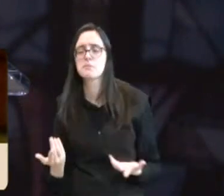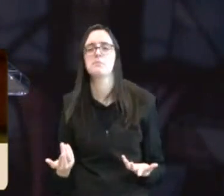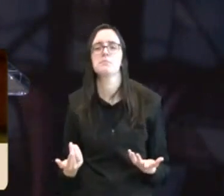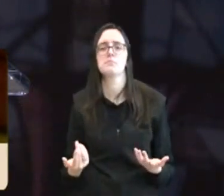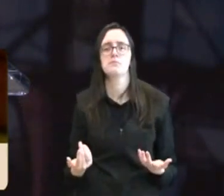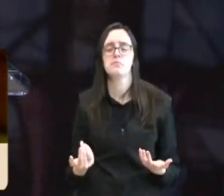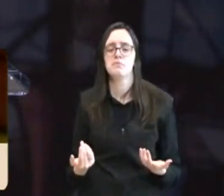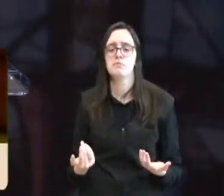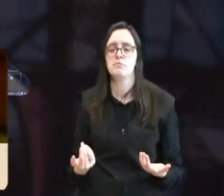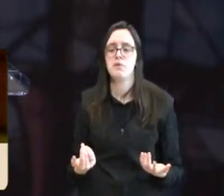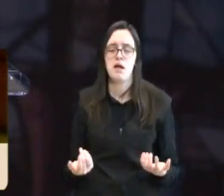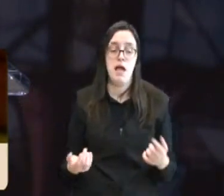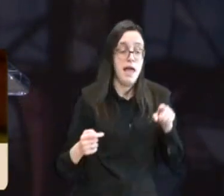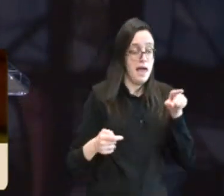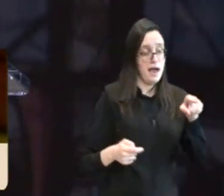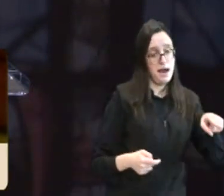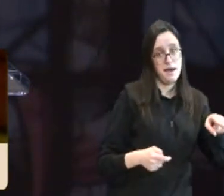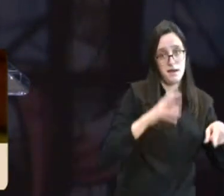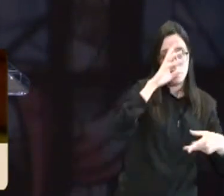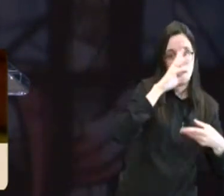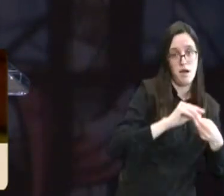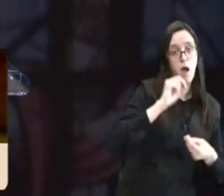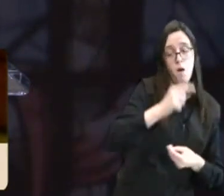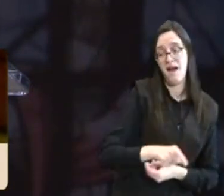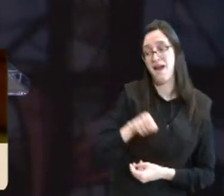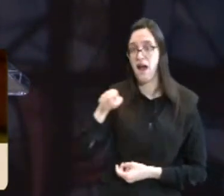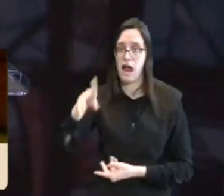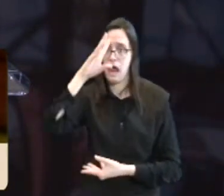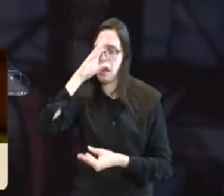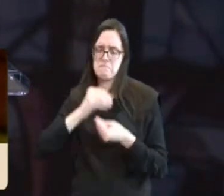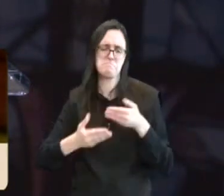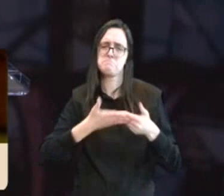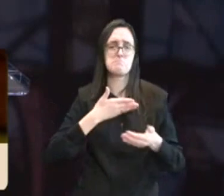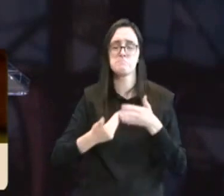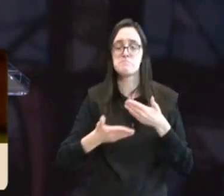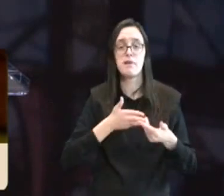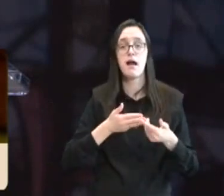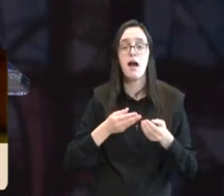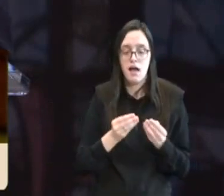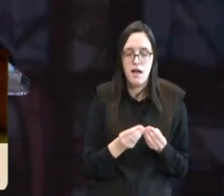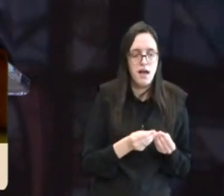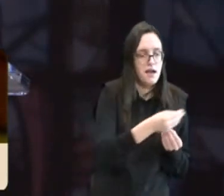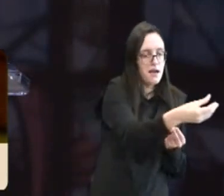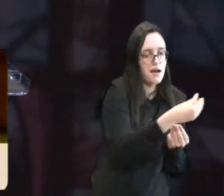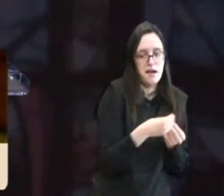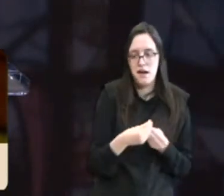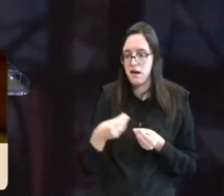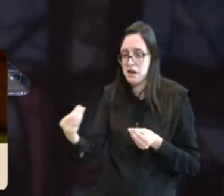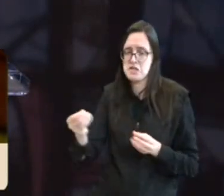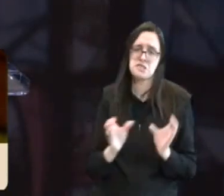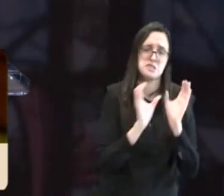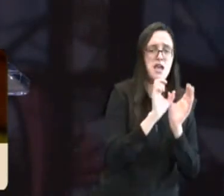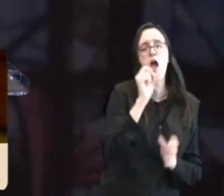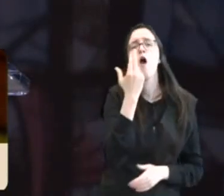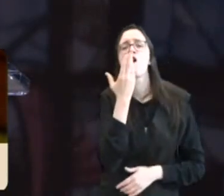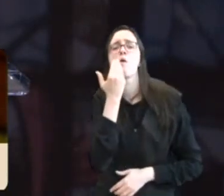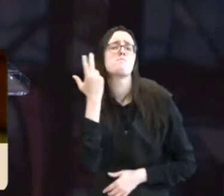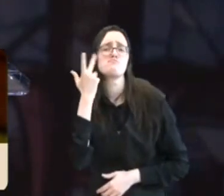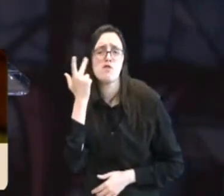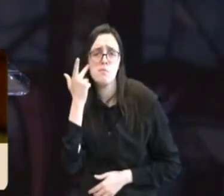de um modo ou seja de outro, irmãos, esse partir do pão é bênção também na vida da